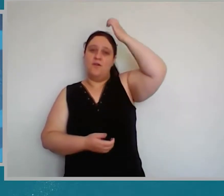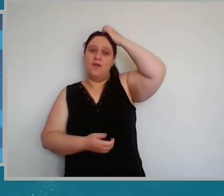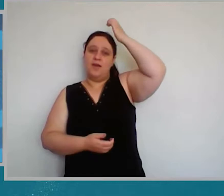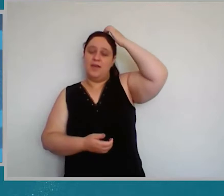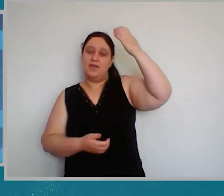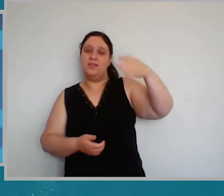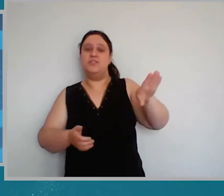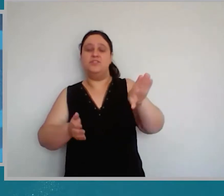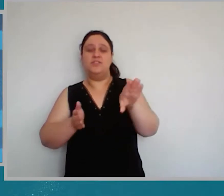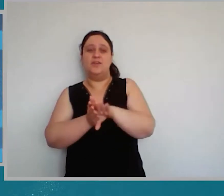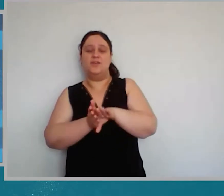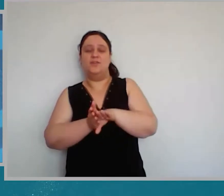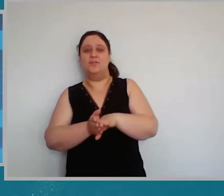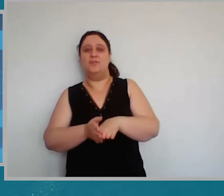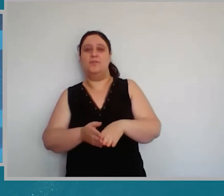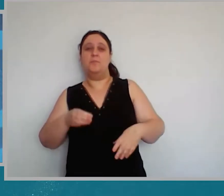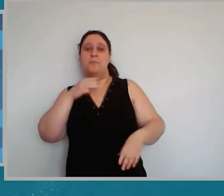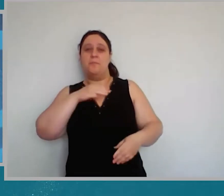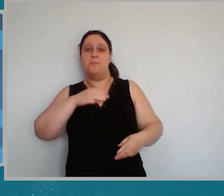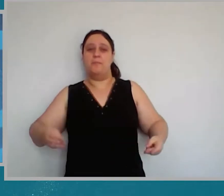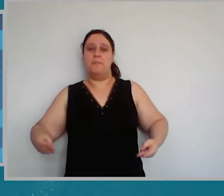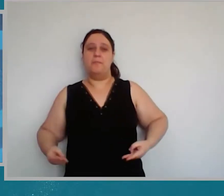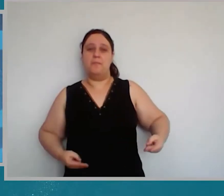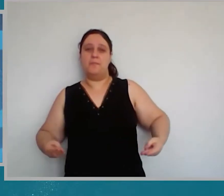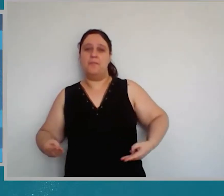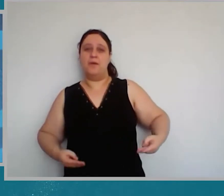12, 35.